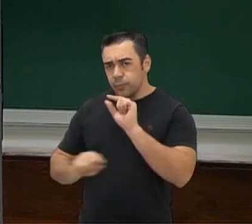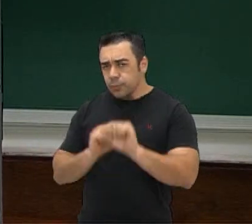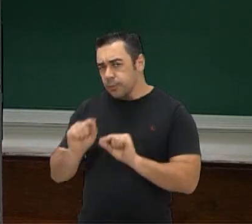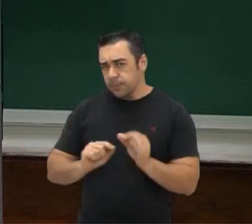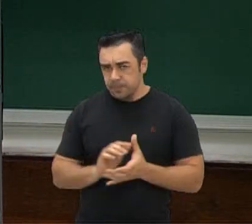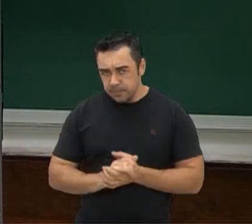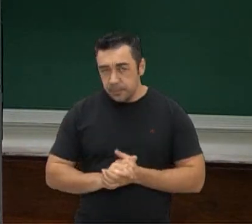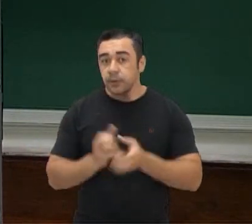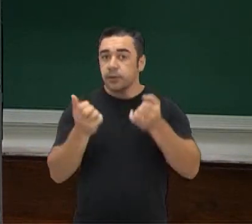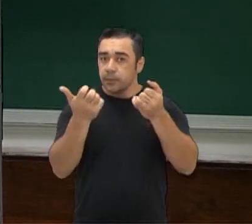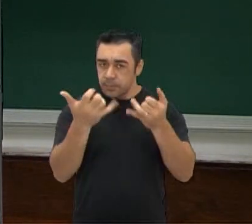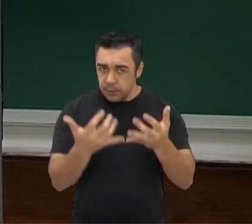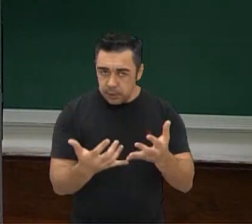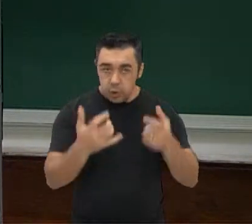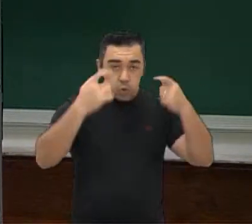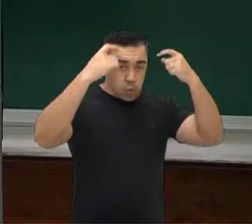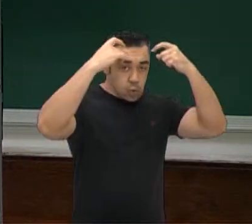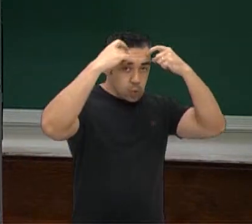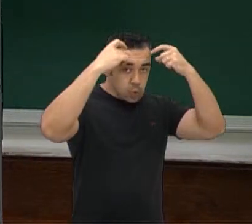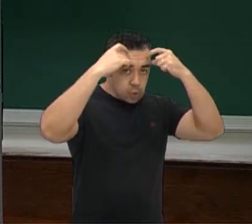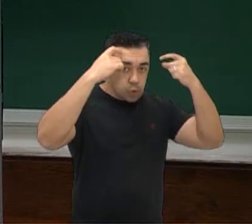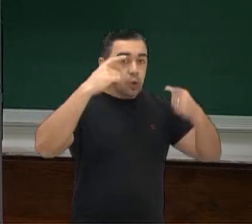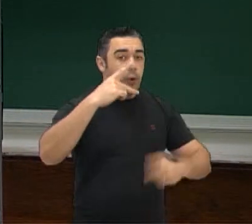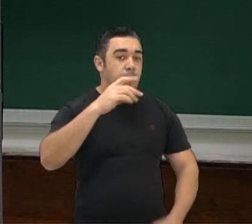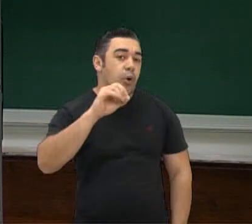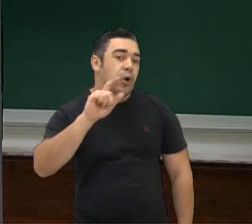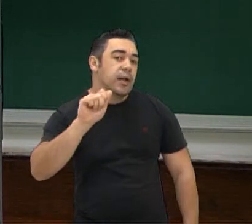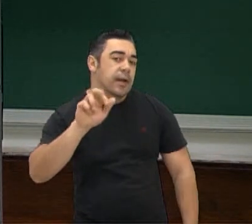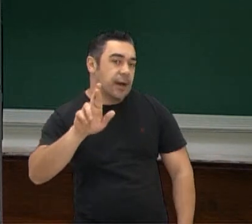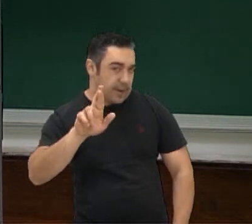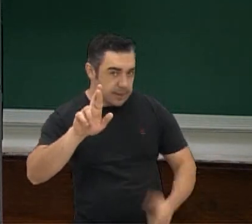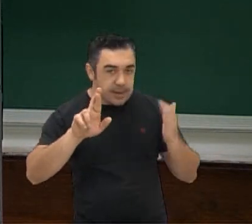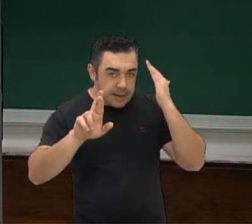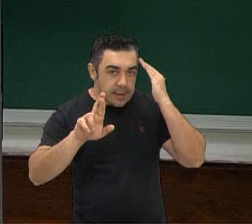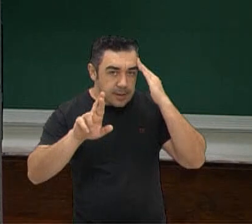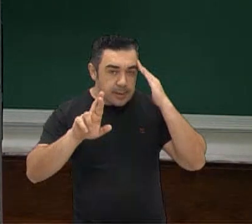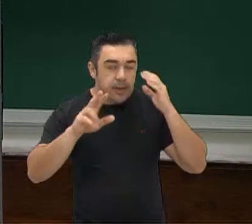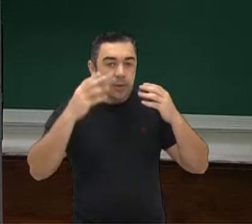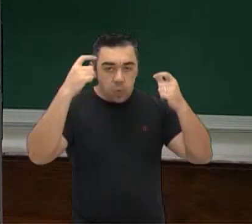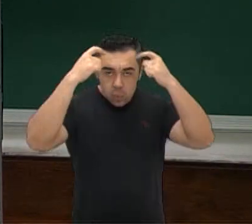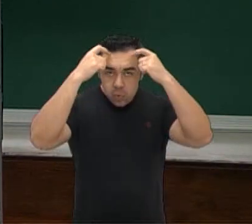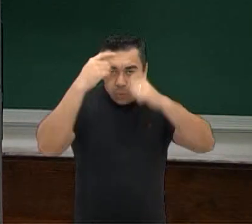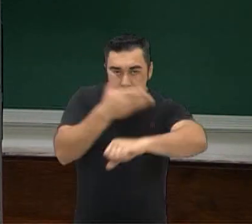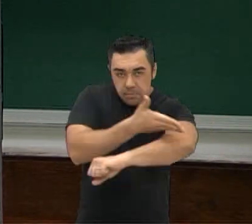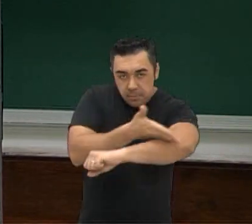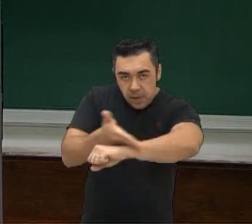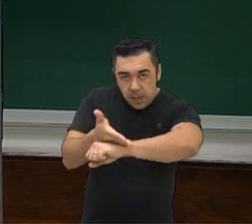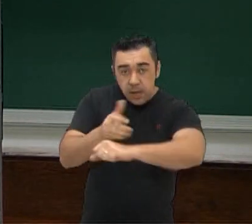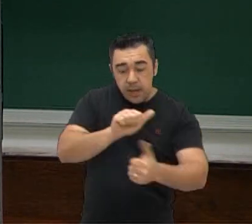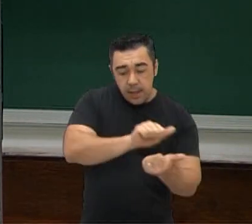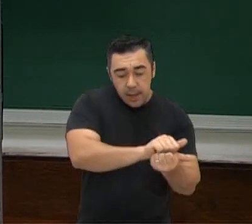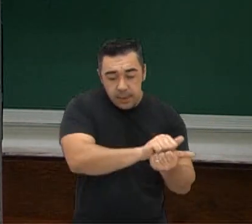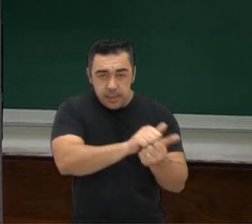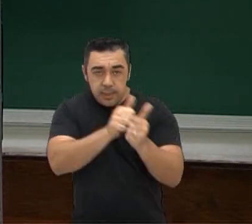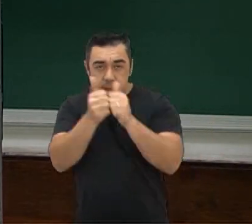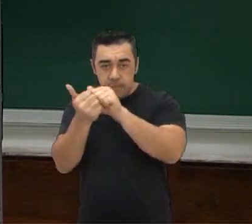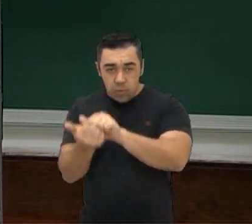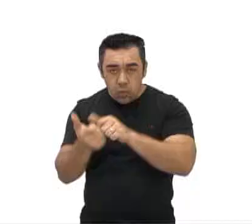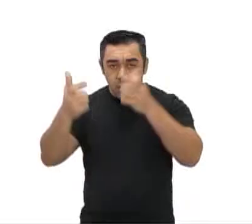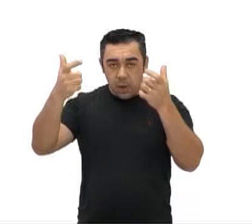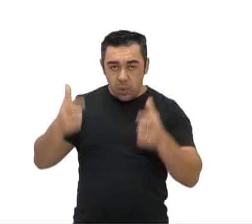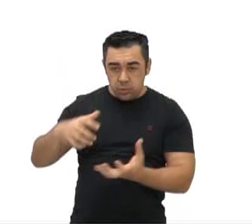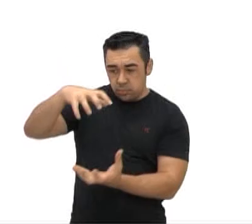gente. Está dizendo que o urso polar, ele alterou a sua cor para se adaptar ao ambiente com gelo. Quem que diria